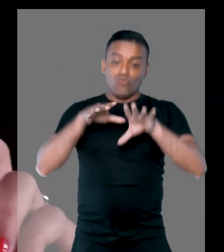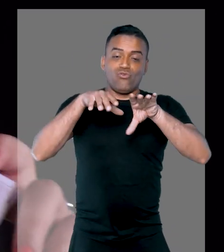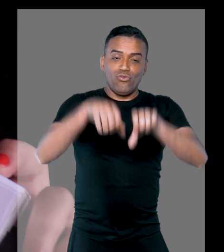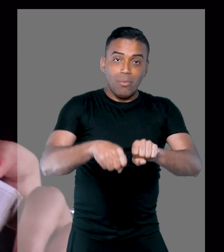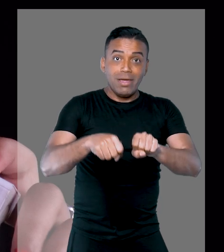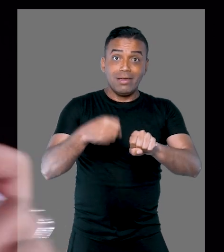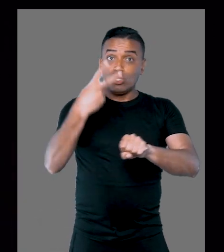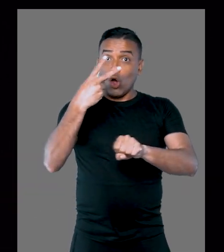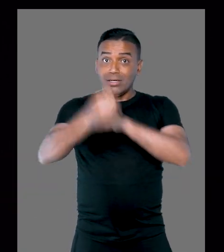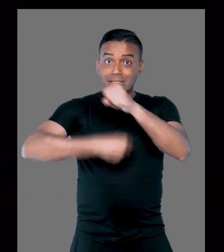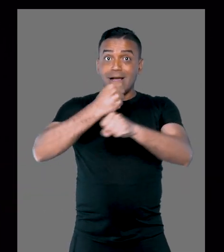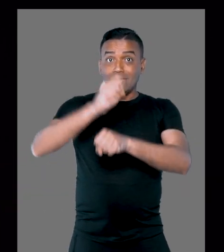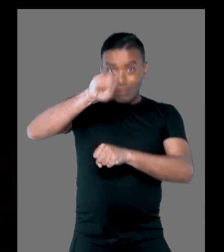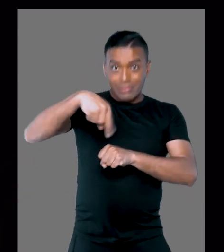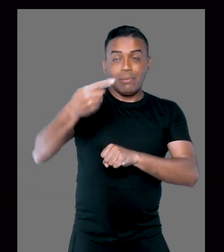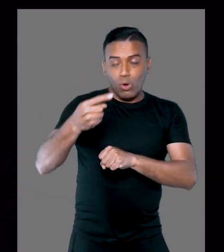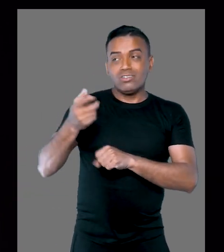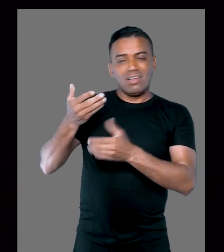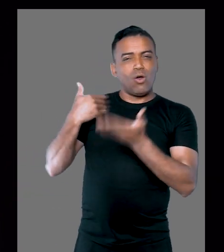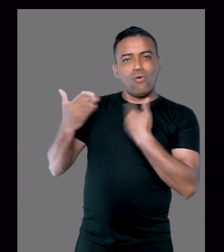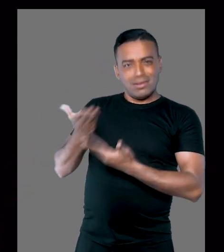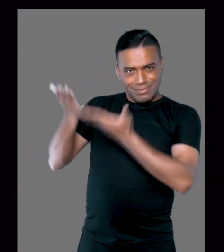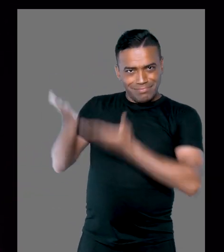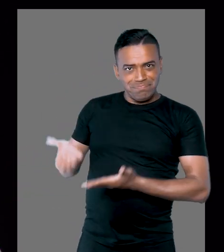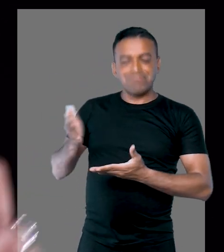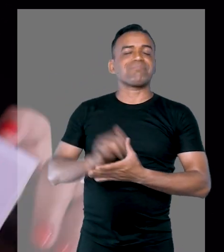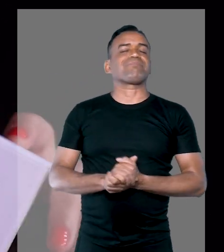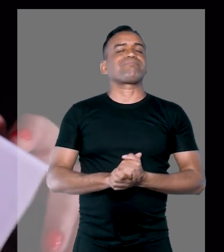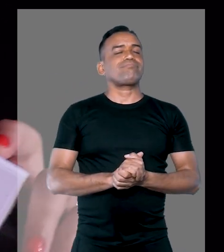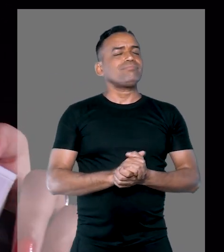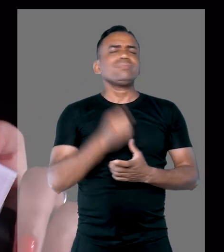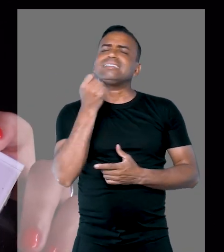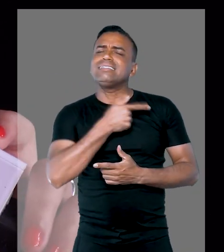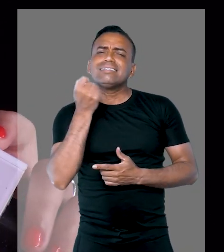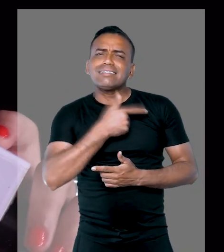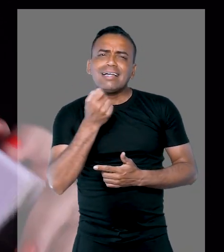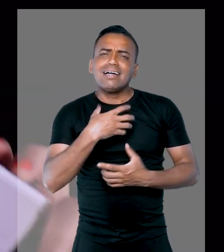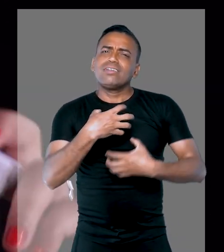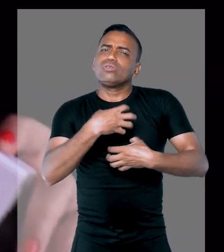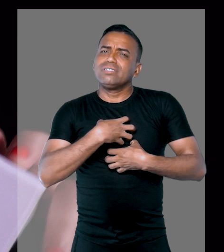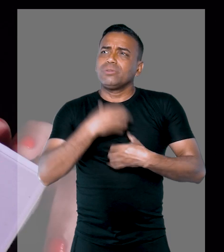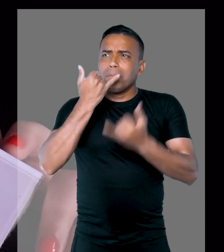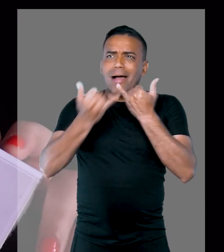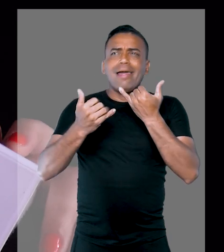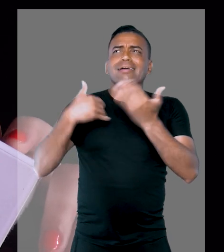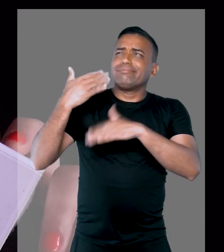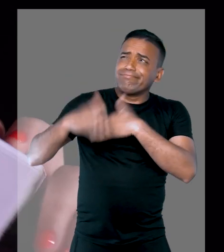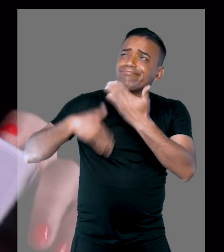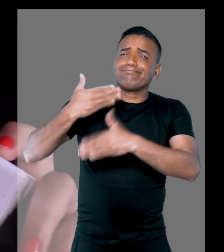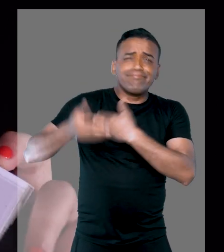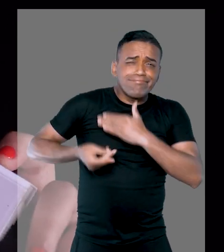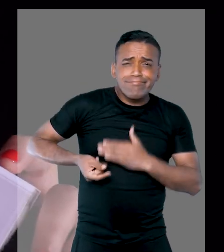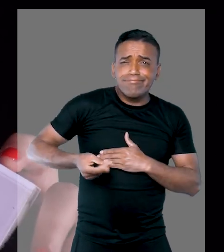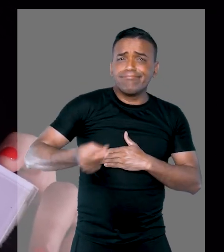hoje, 2 anos depois, estava até falando isso com a Josane, é engraçado como eu sinto que passou muito tempo, porque